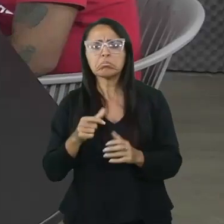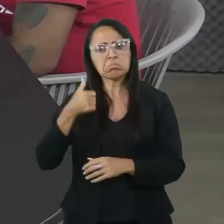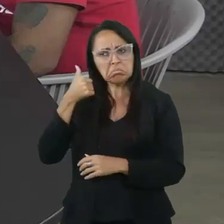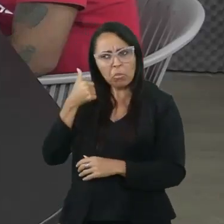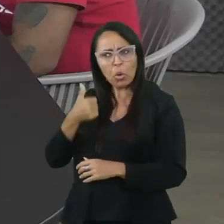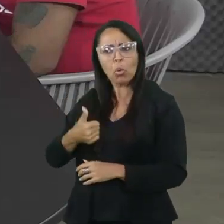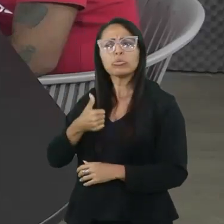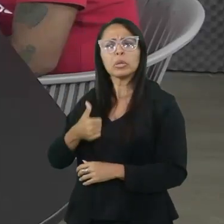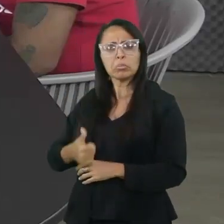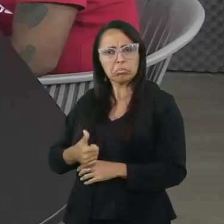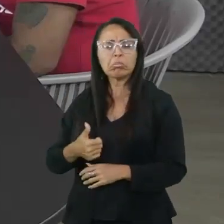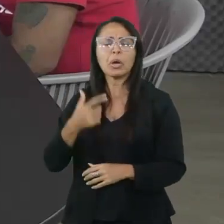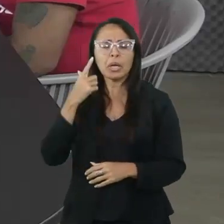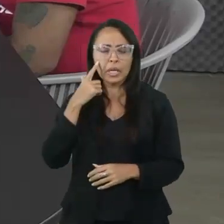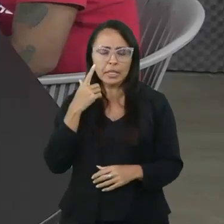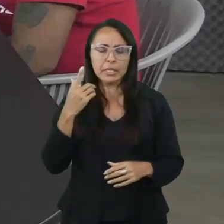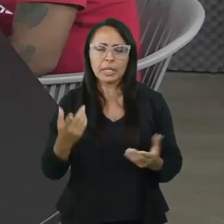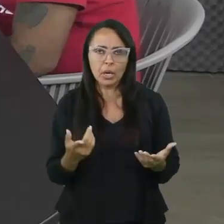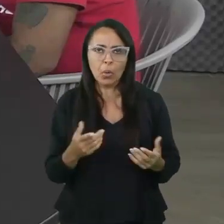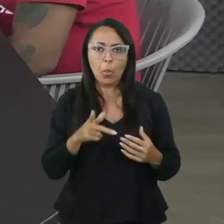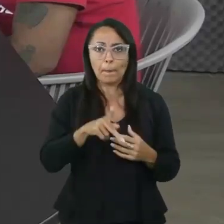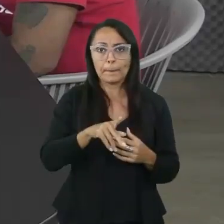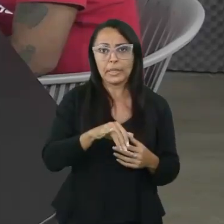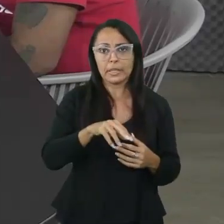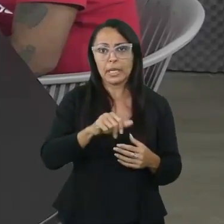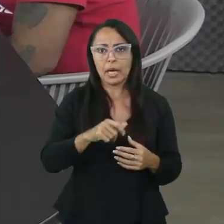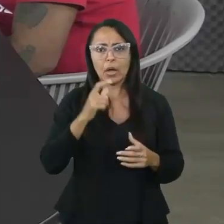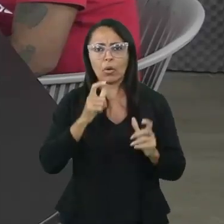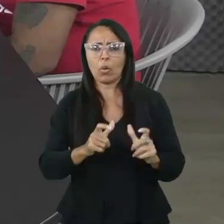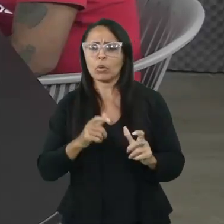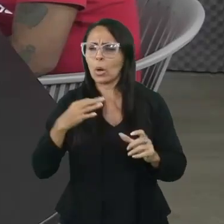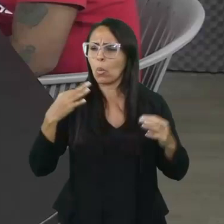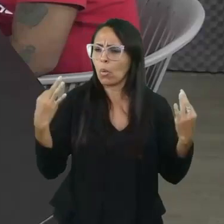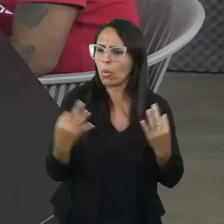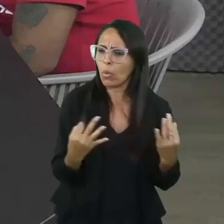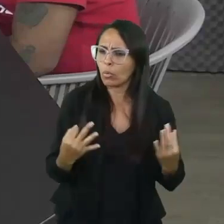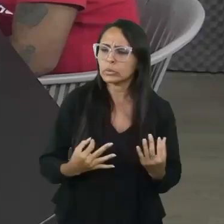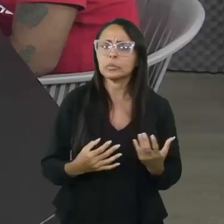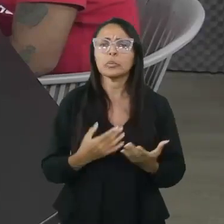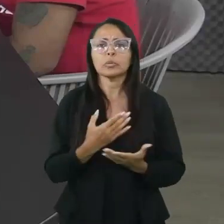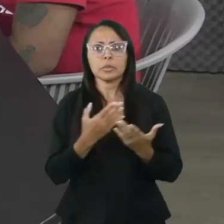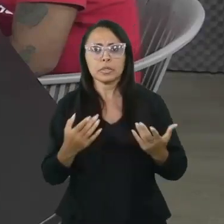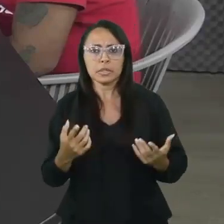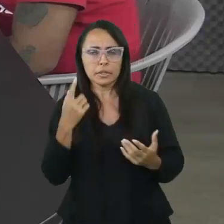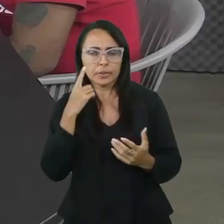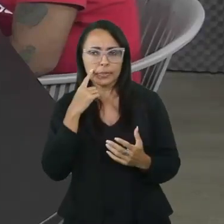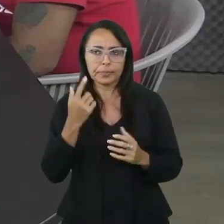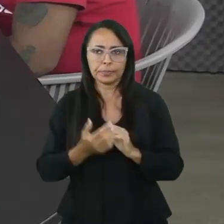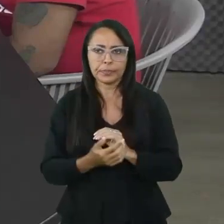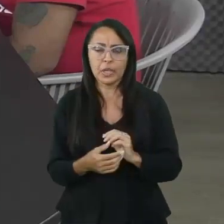Brasília é um local ótimo, cara. Brasília é um bairro muito especial para a cidade do Recife, para o estado como todo,